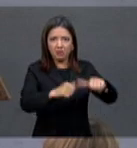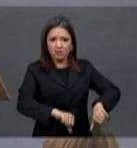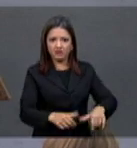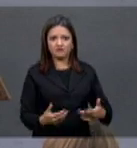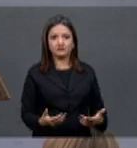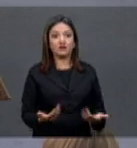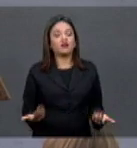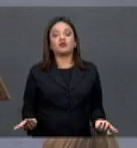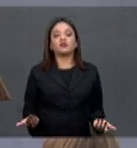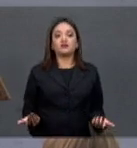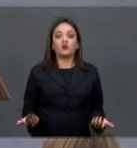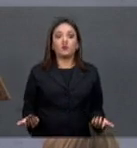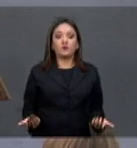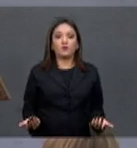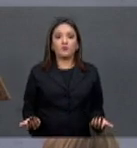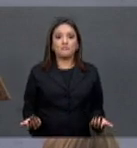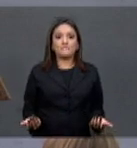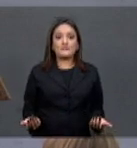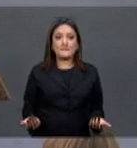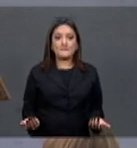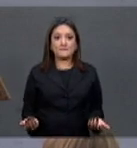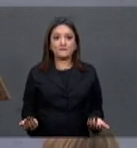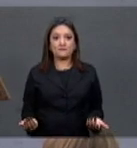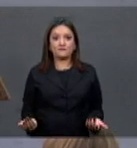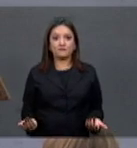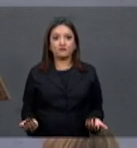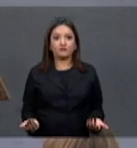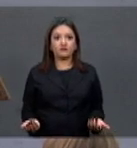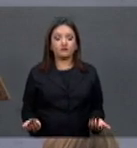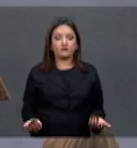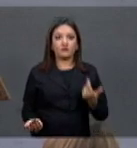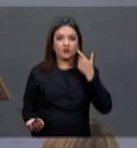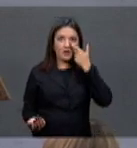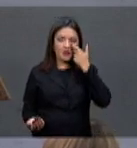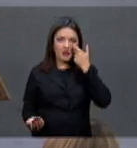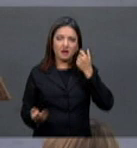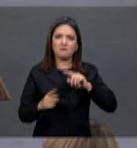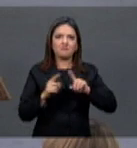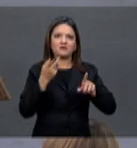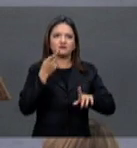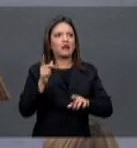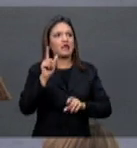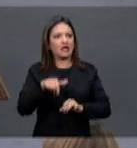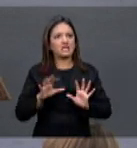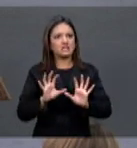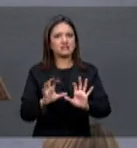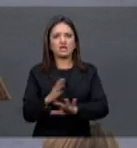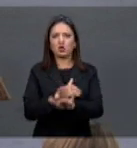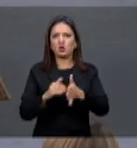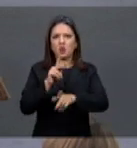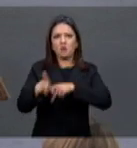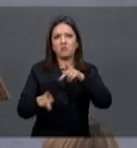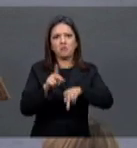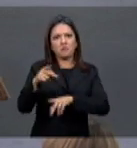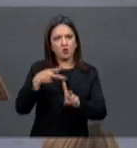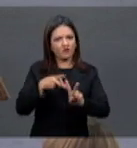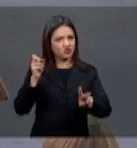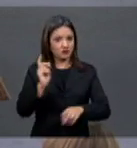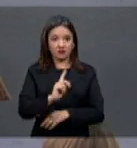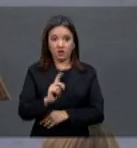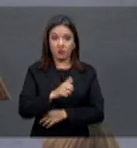esses indicadores e trazer e dizer que essa é a realidade de todos os povos indígenas.